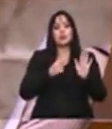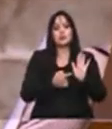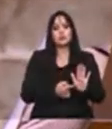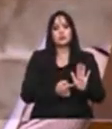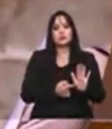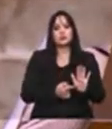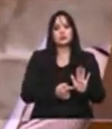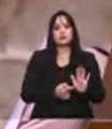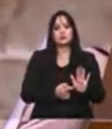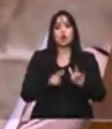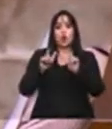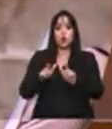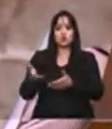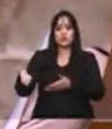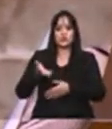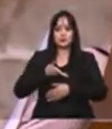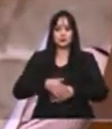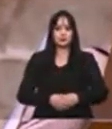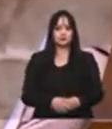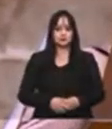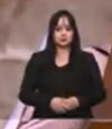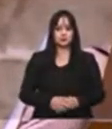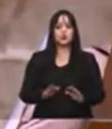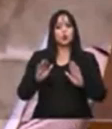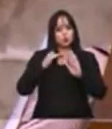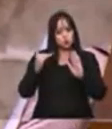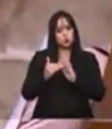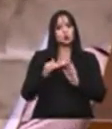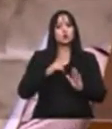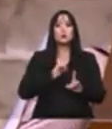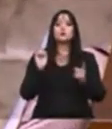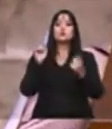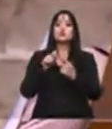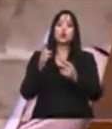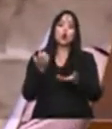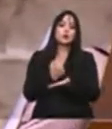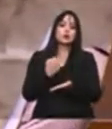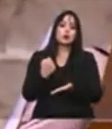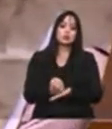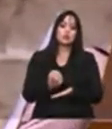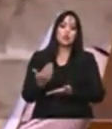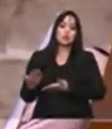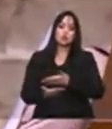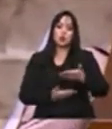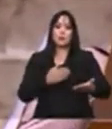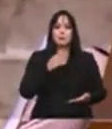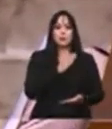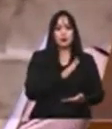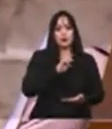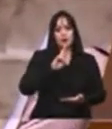demonstração cabal de onde foram recebidos. Aliás, todos eram objeto do contrato da troca de bandeira entre BR